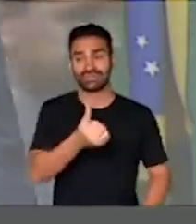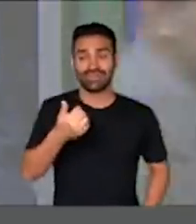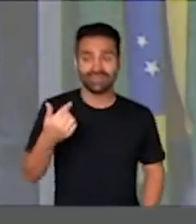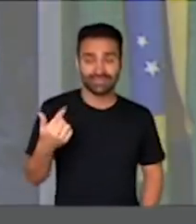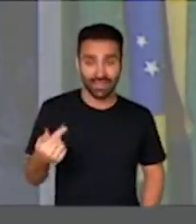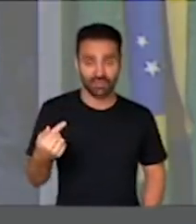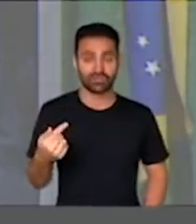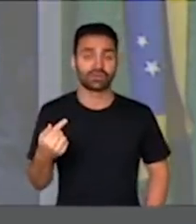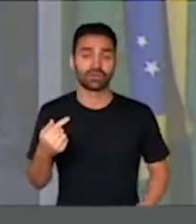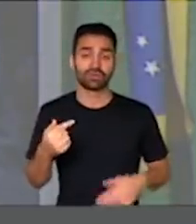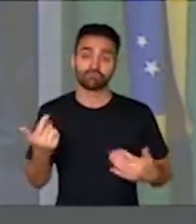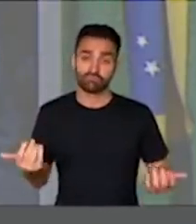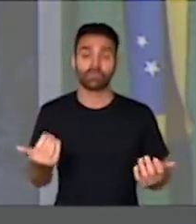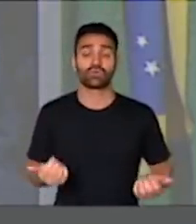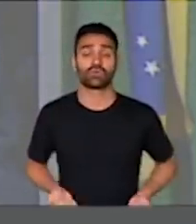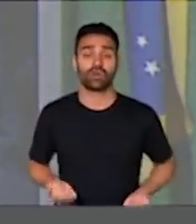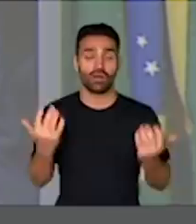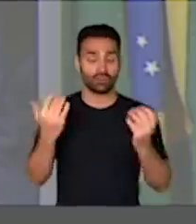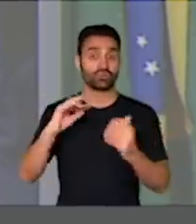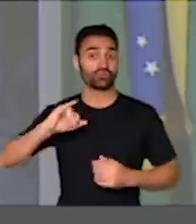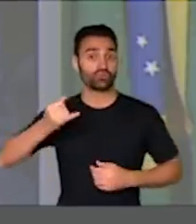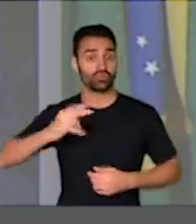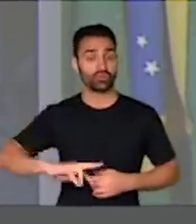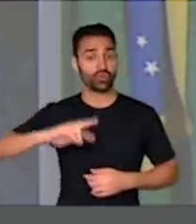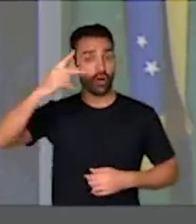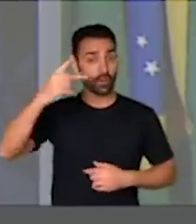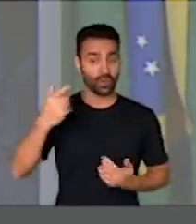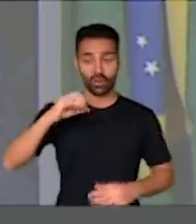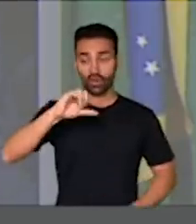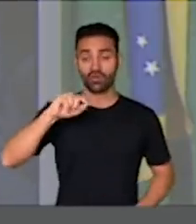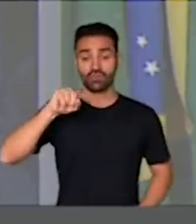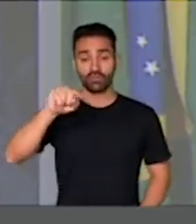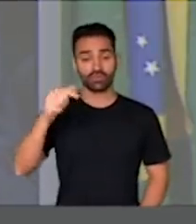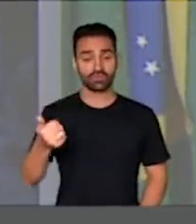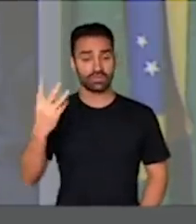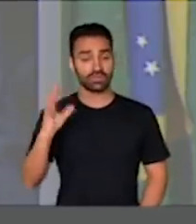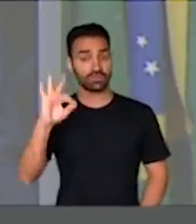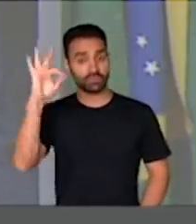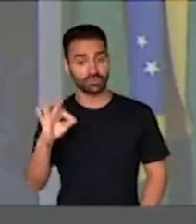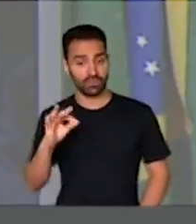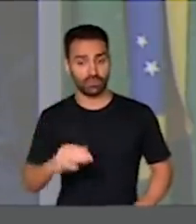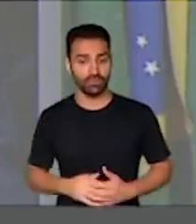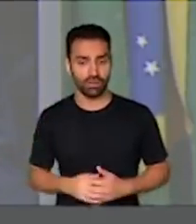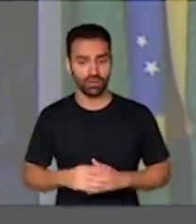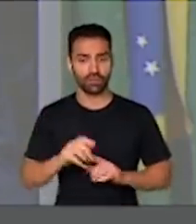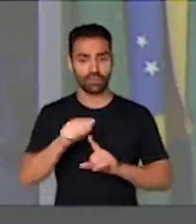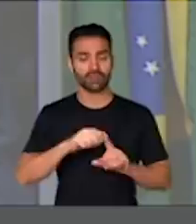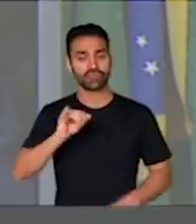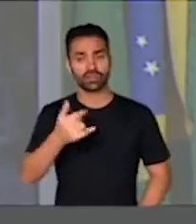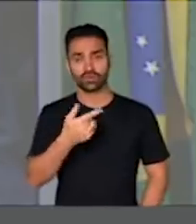fazendo com que os gastos com juros dobrassem indo pra 9.13 por cento em janeiro de